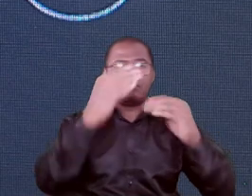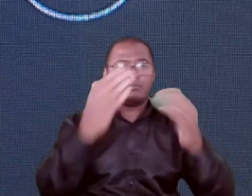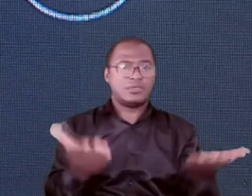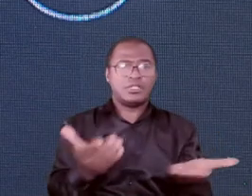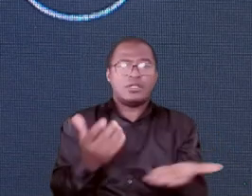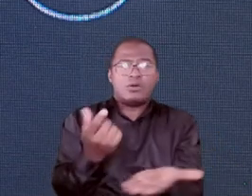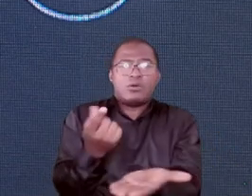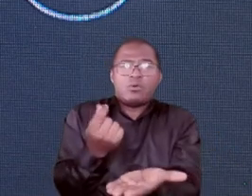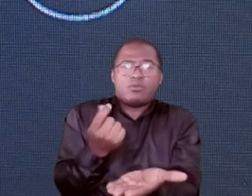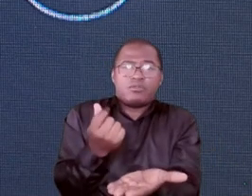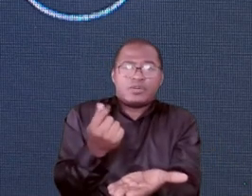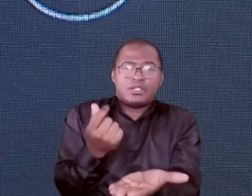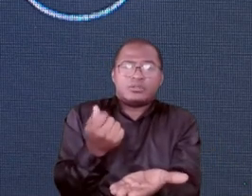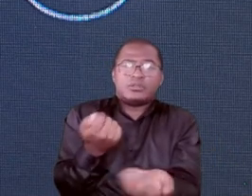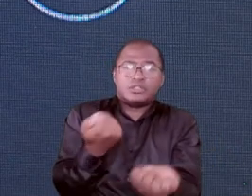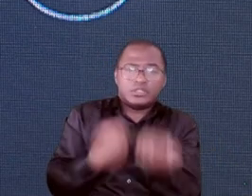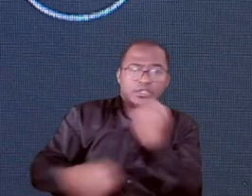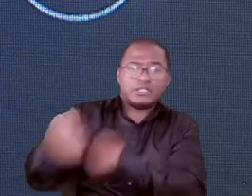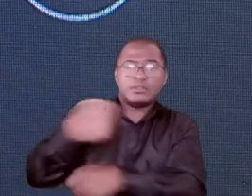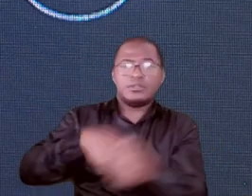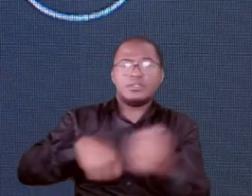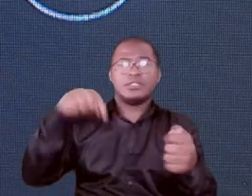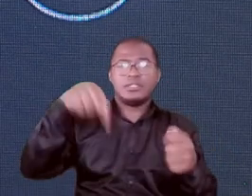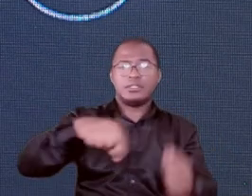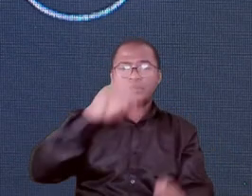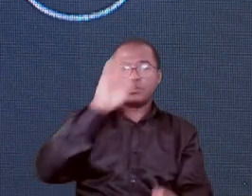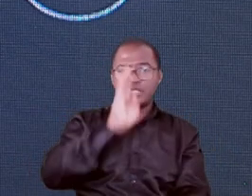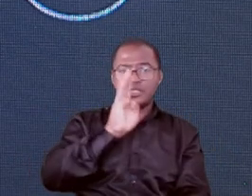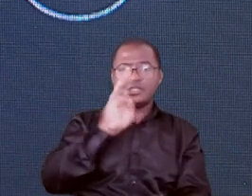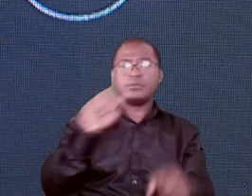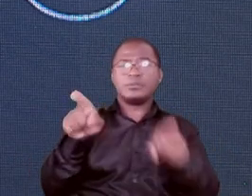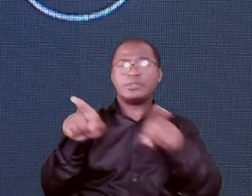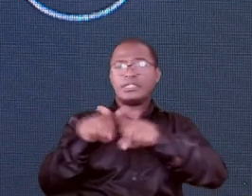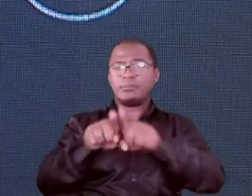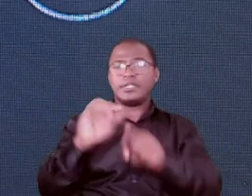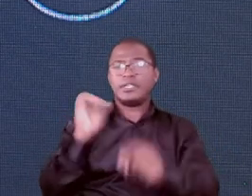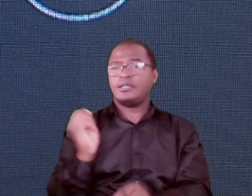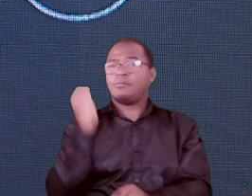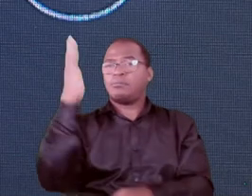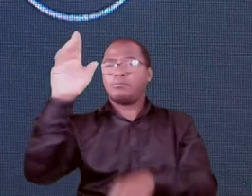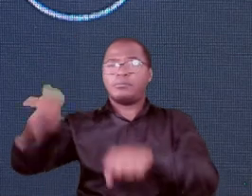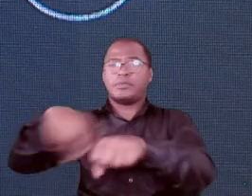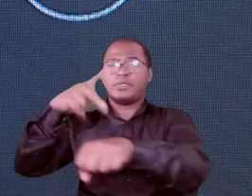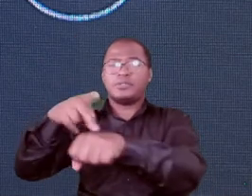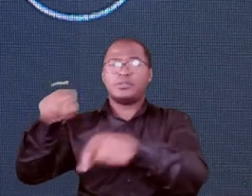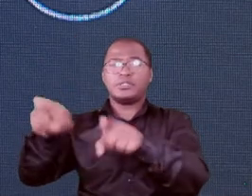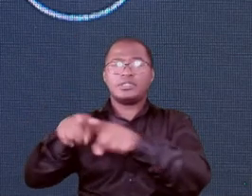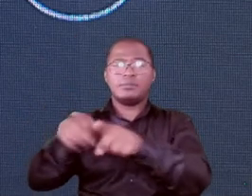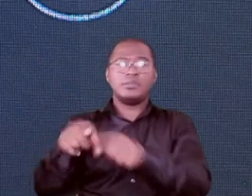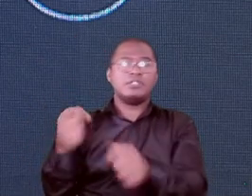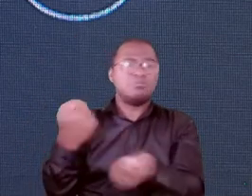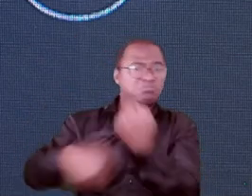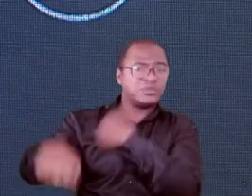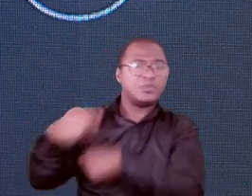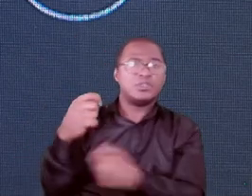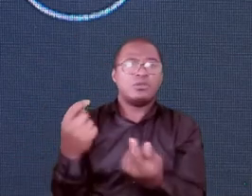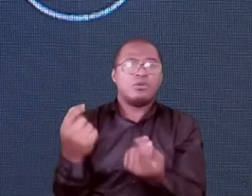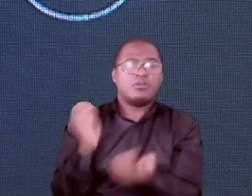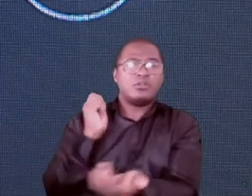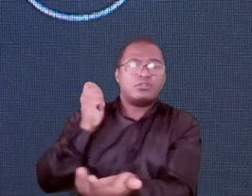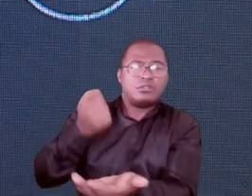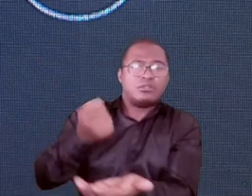tanto no Brasil quanto no exterior quanto globais Como a arte e outros é alguns desses são parceiros nossos porque